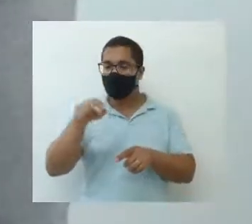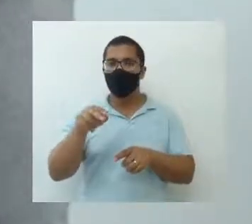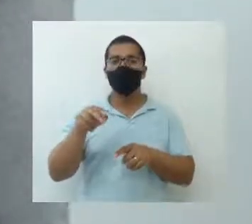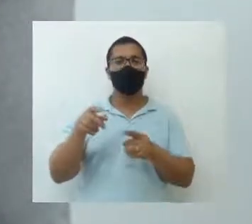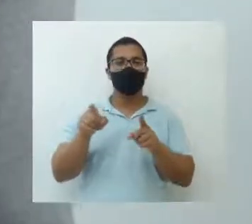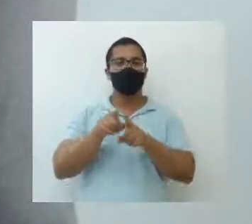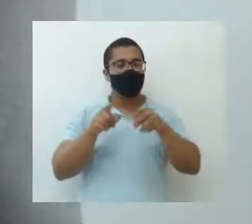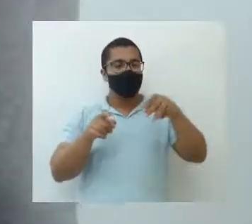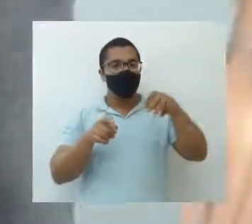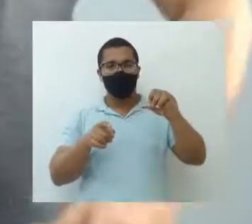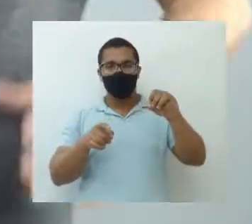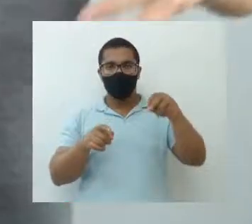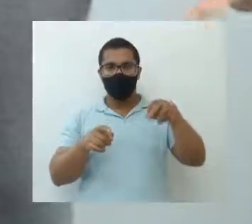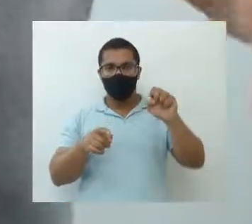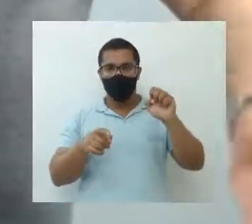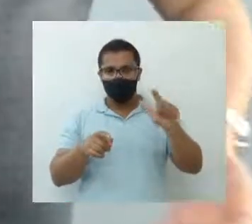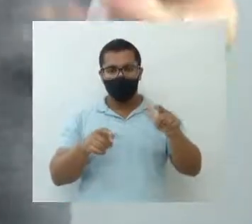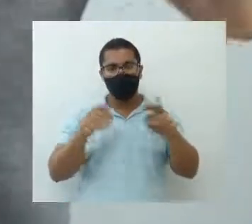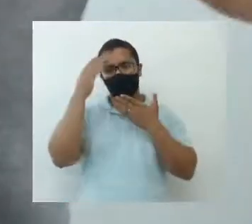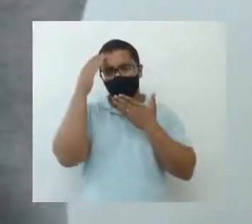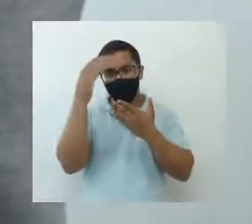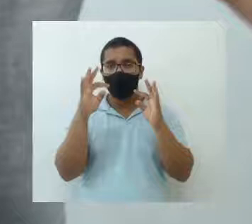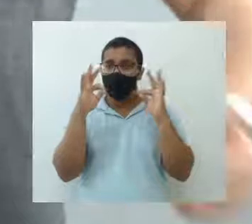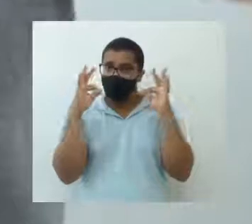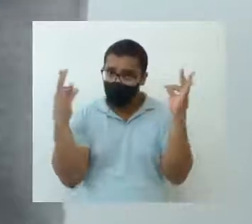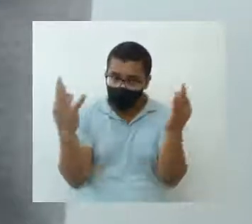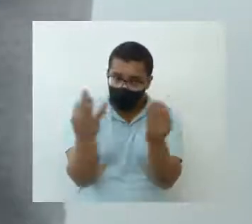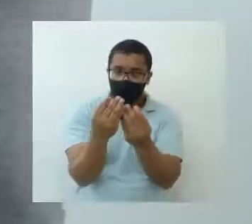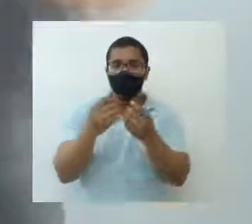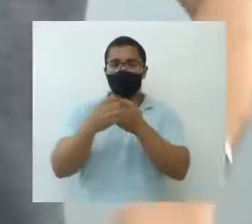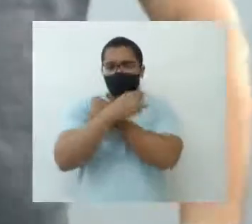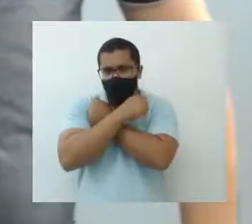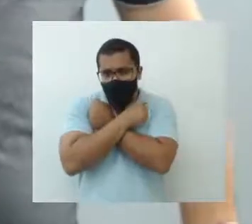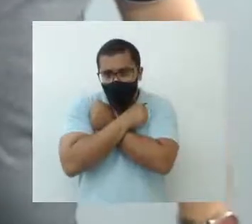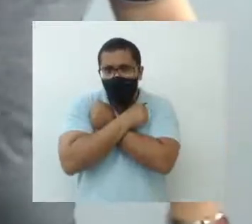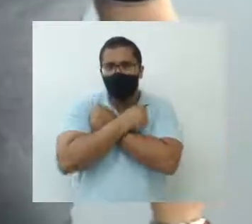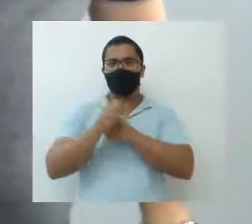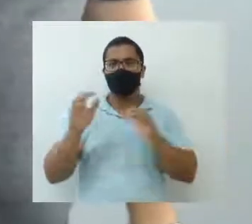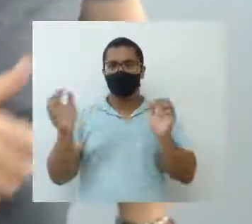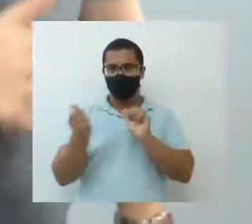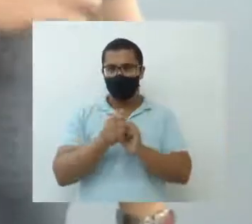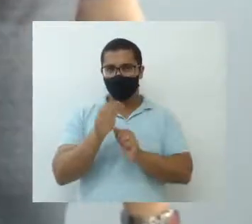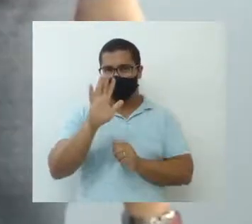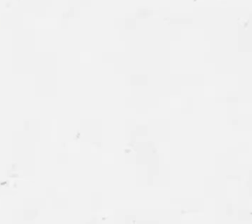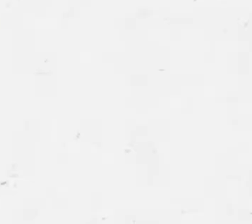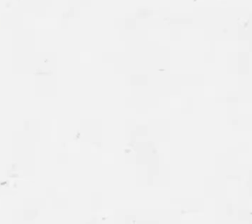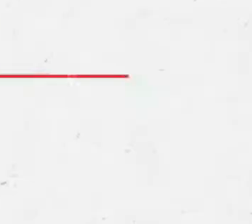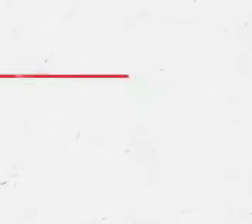Manuelzinho também. Muito obrigado a todos vocês. Um forte abraço e continue conosco.